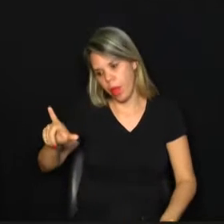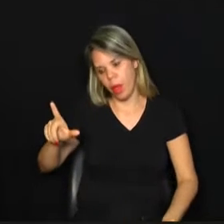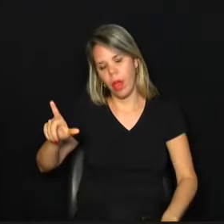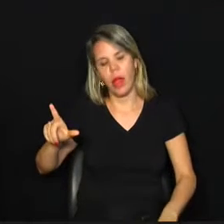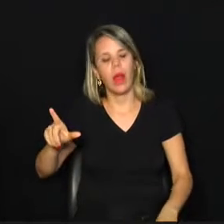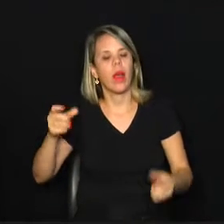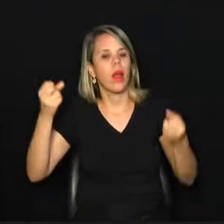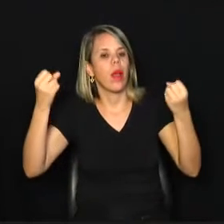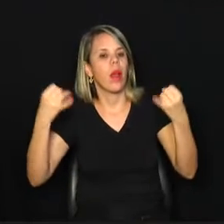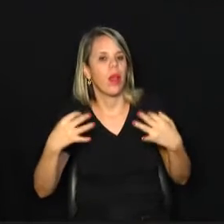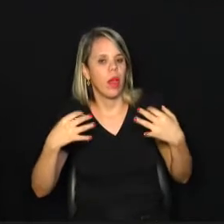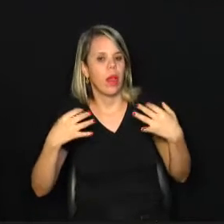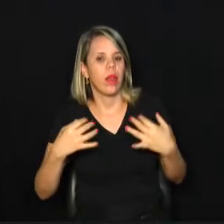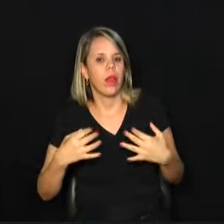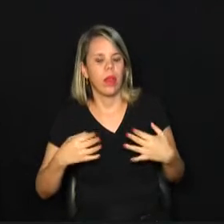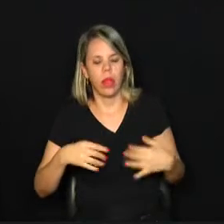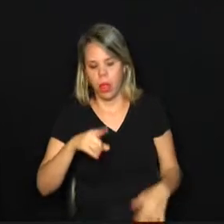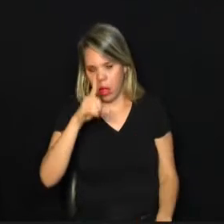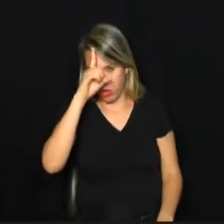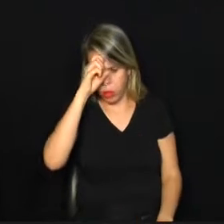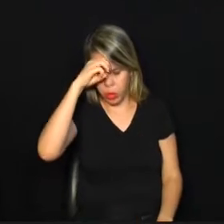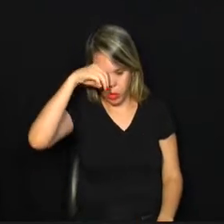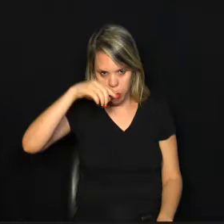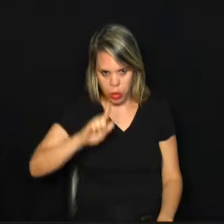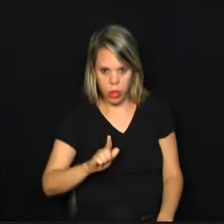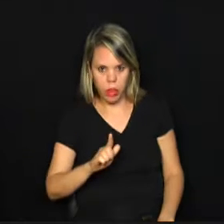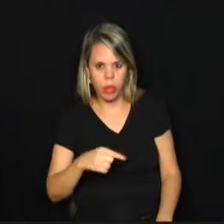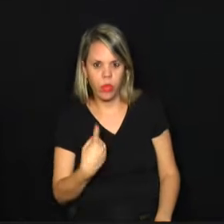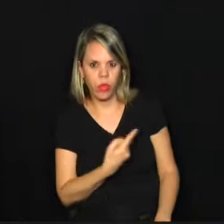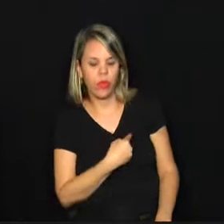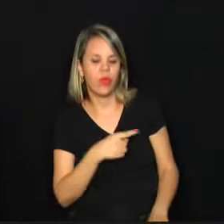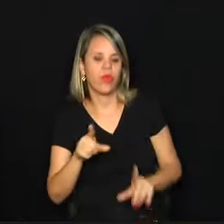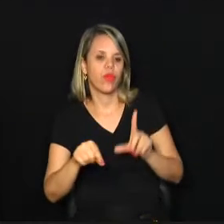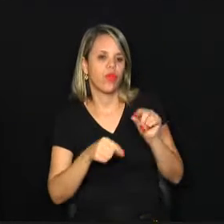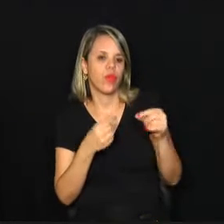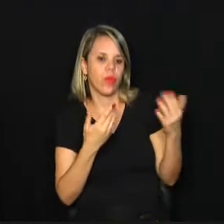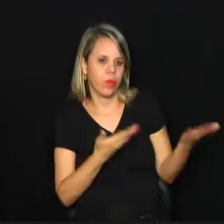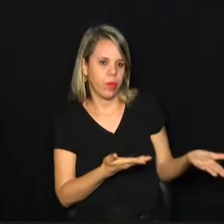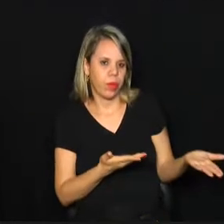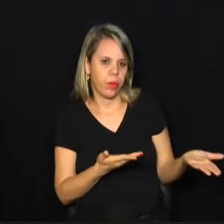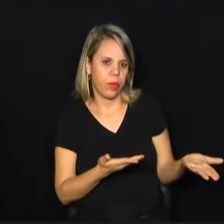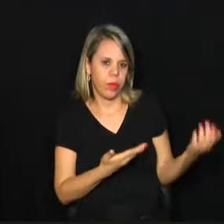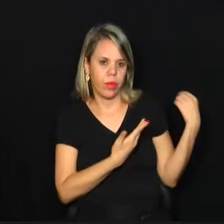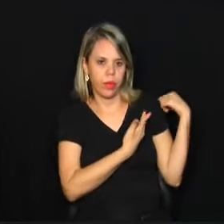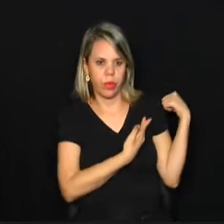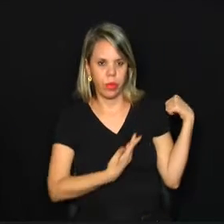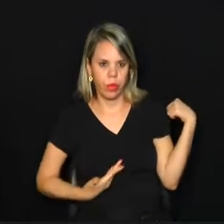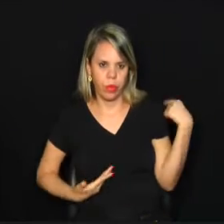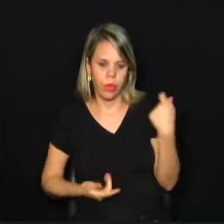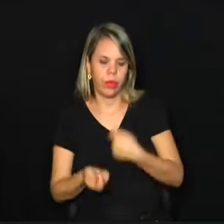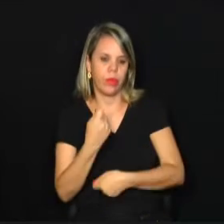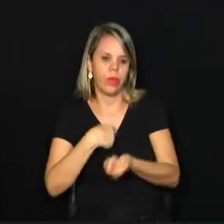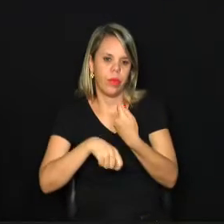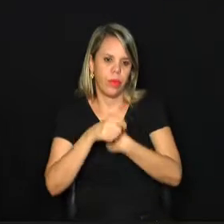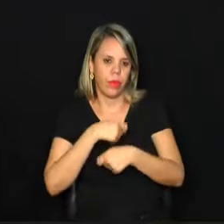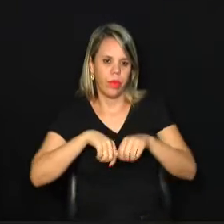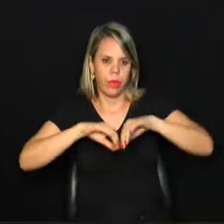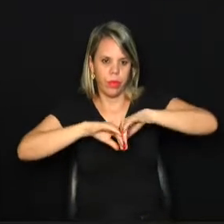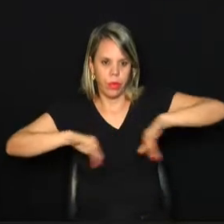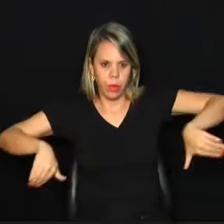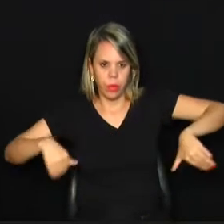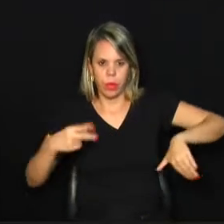tratar especificamente da rede Mário Gatti. Nós optamos aqui no Poder Executivo, na administração direta, dividir em